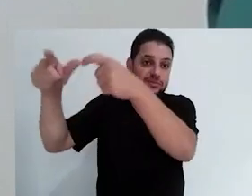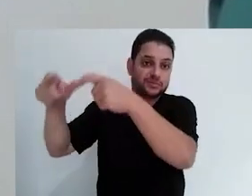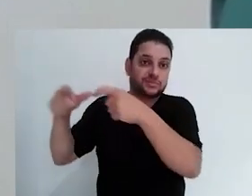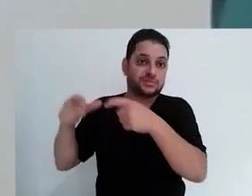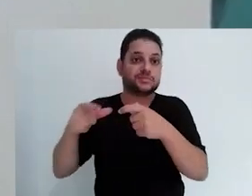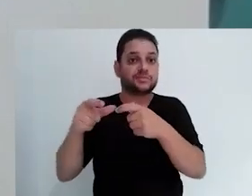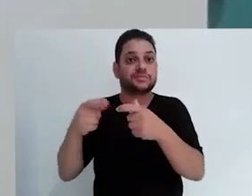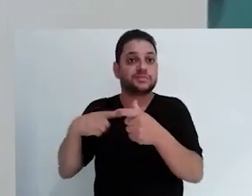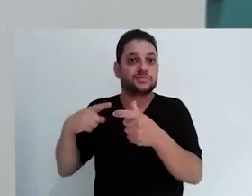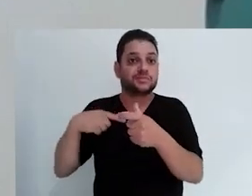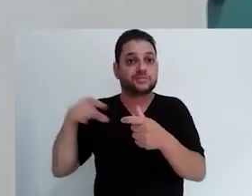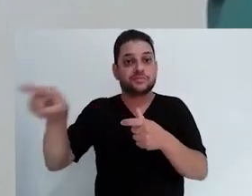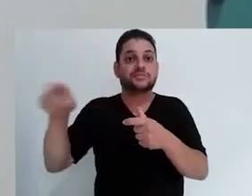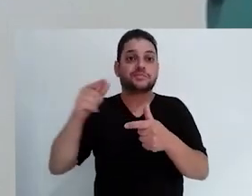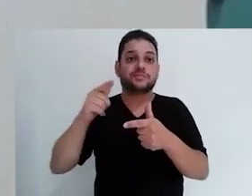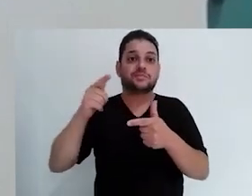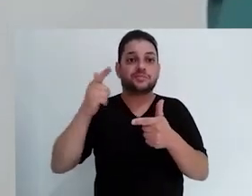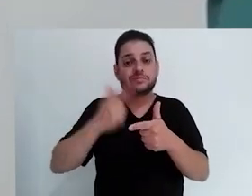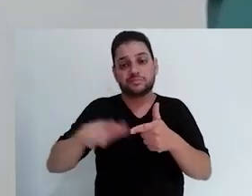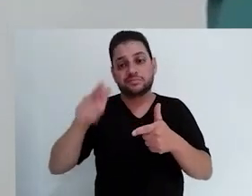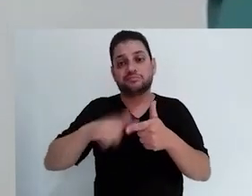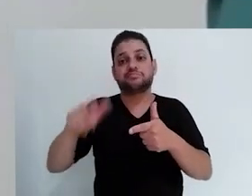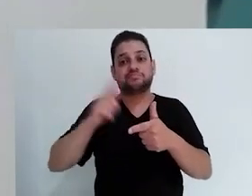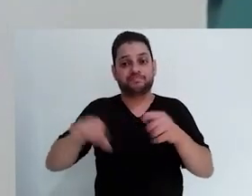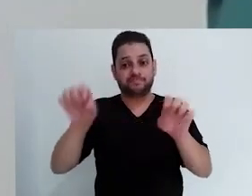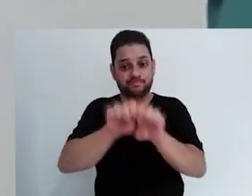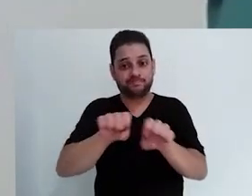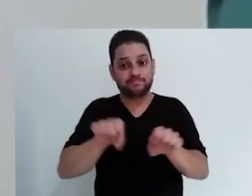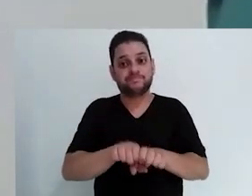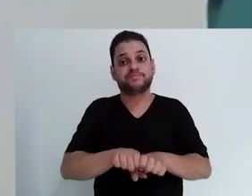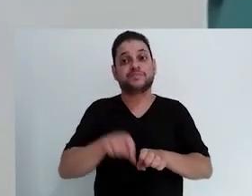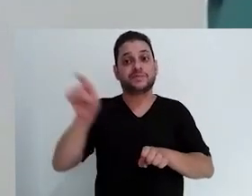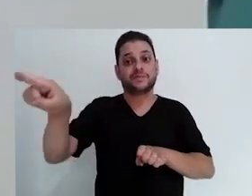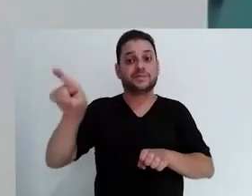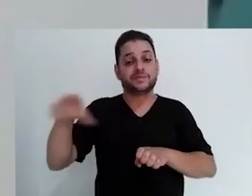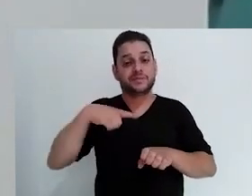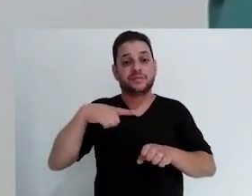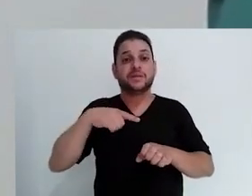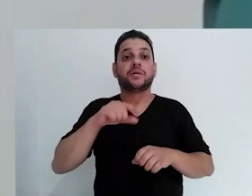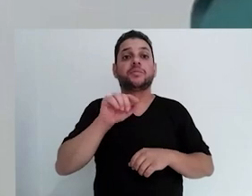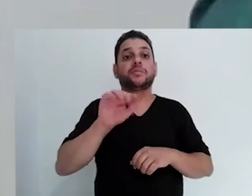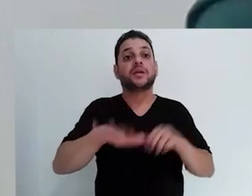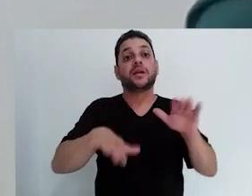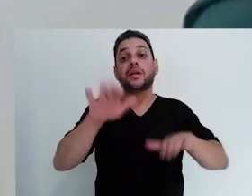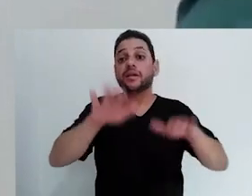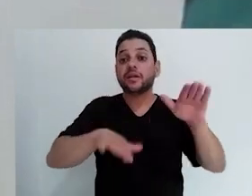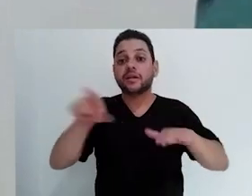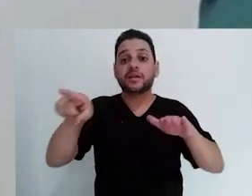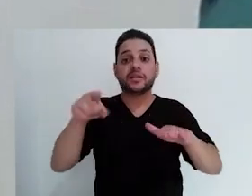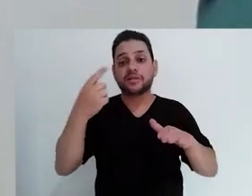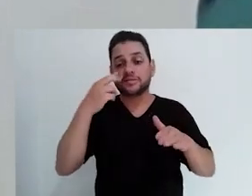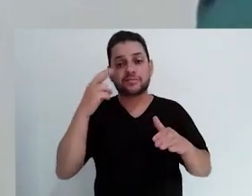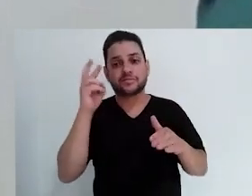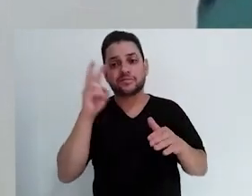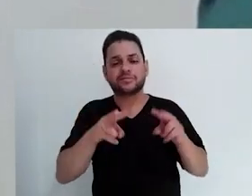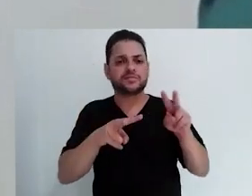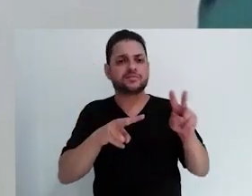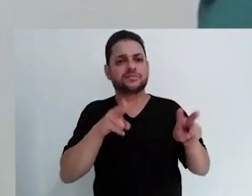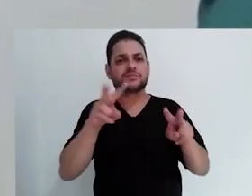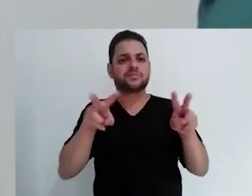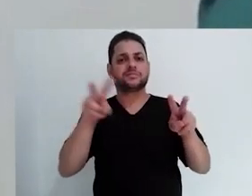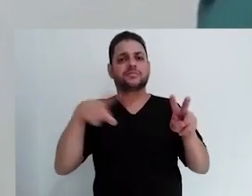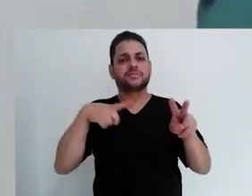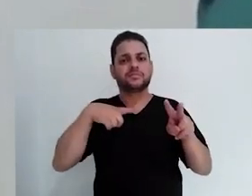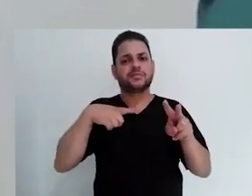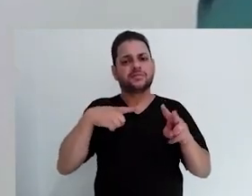sofrem com um problema estrutural muito grande, com excesso de problema muito grande, mas que foram muito pouco vislumbradas nessa forma de cálculo,